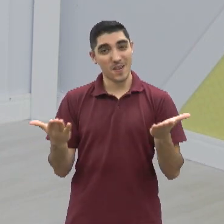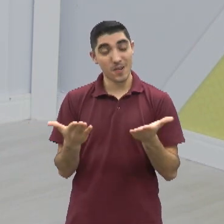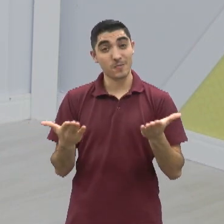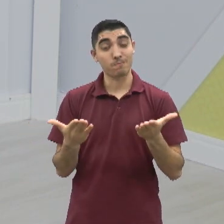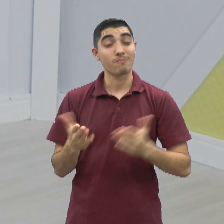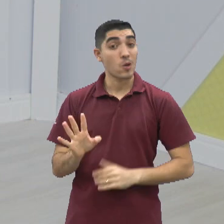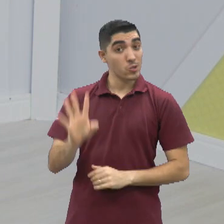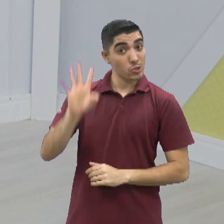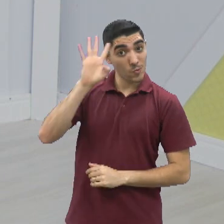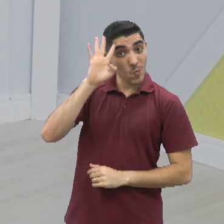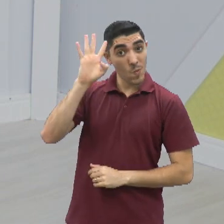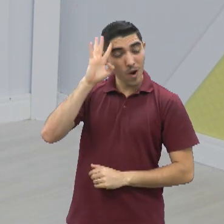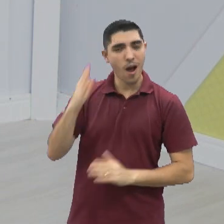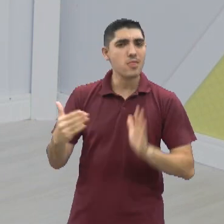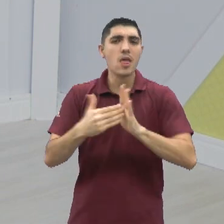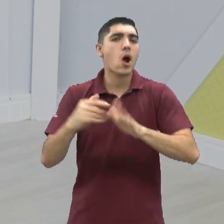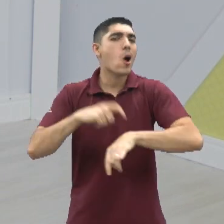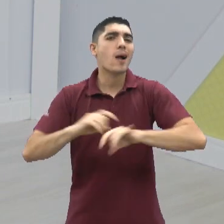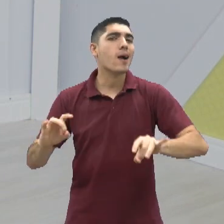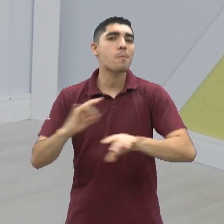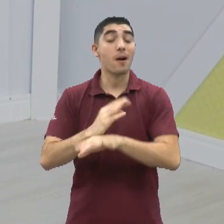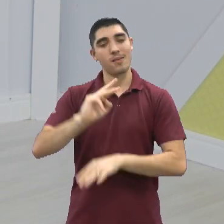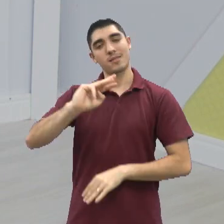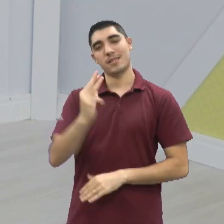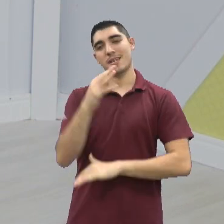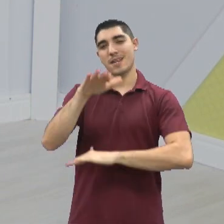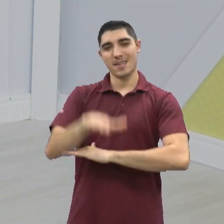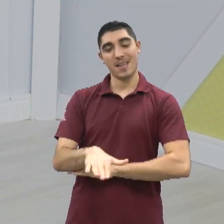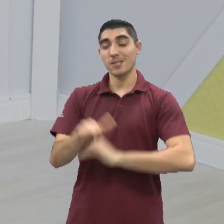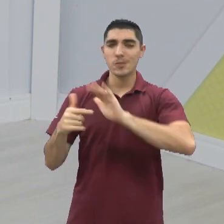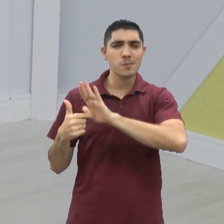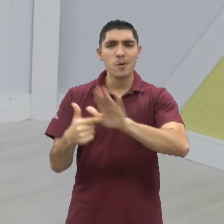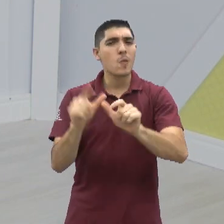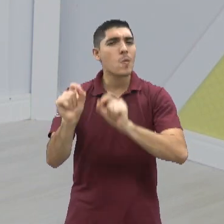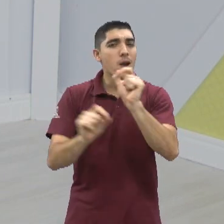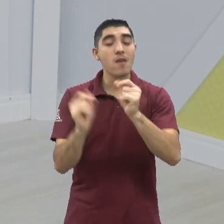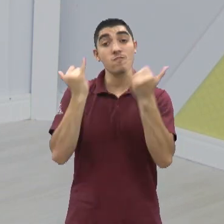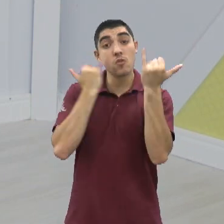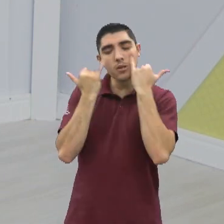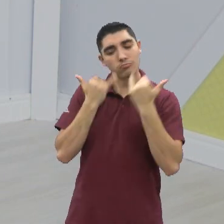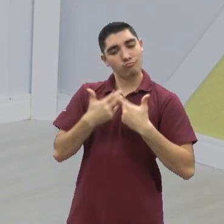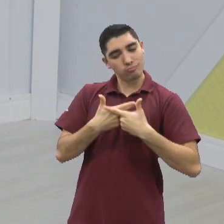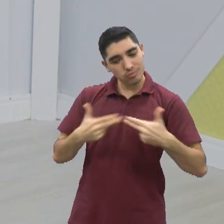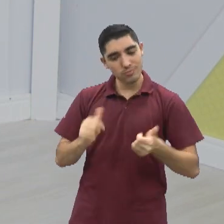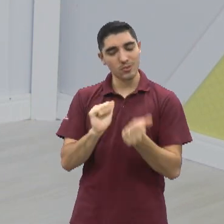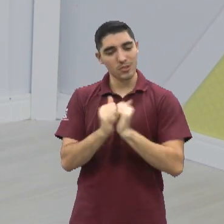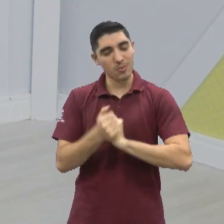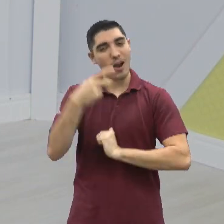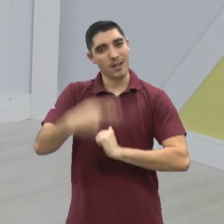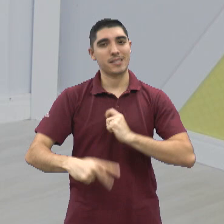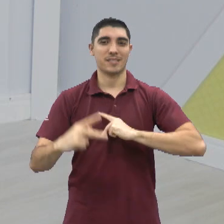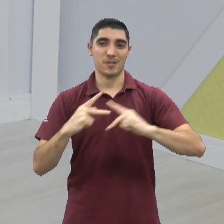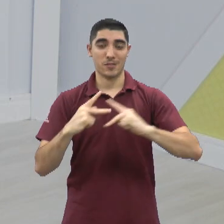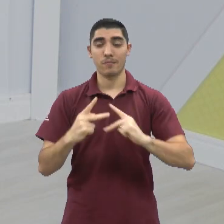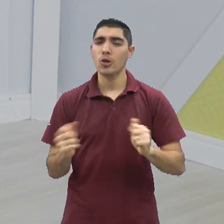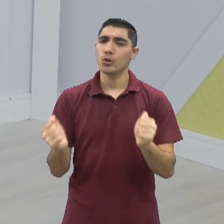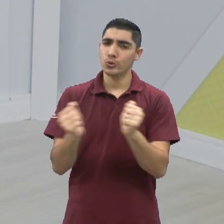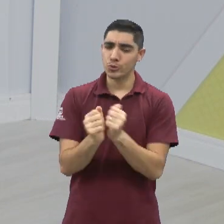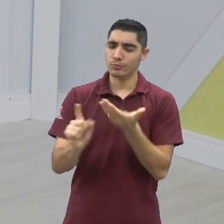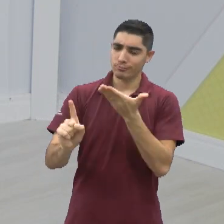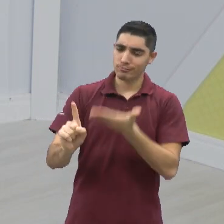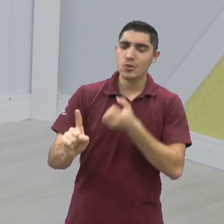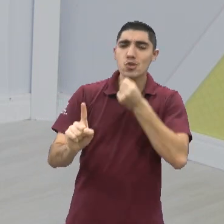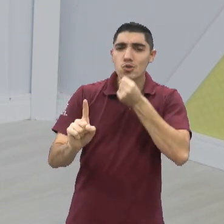nesta quarta-feira até às 3 da tarde, trazendo as principais informações do esporte aqui da nossa cidade. Aqui comigo